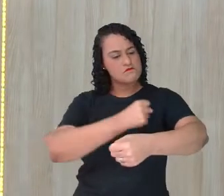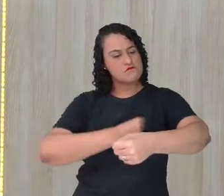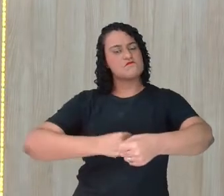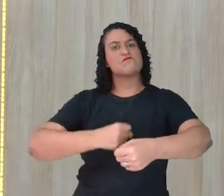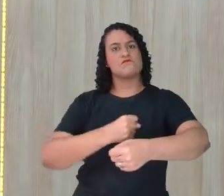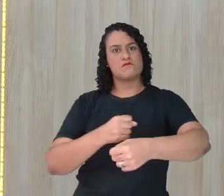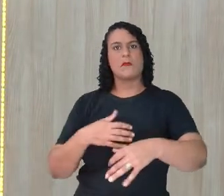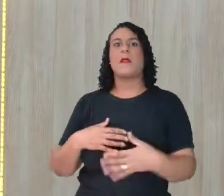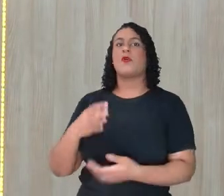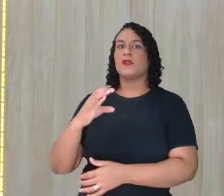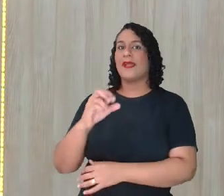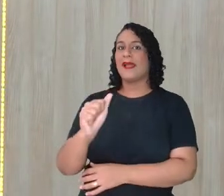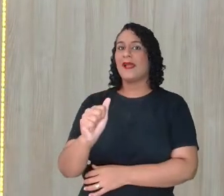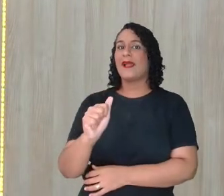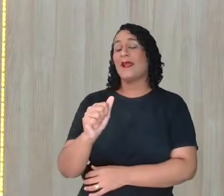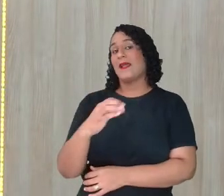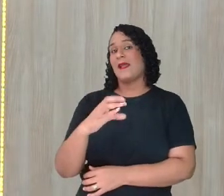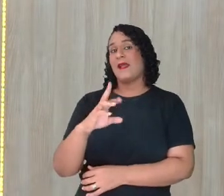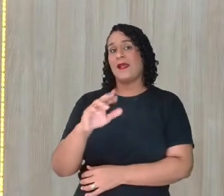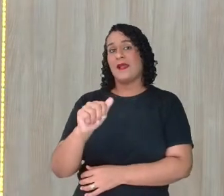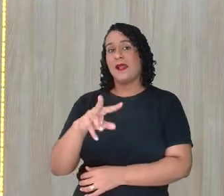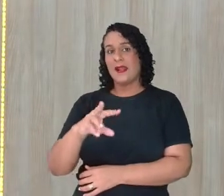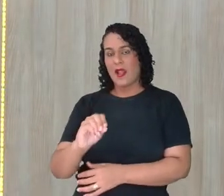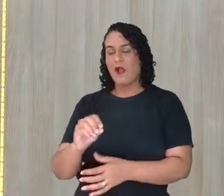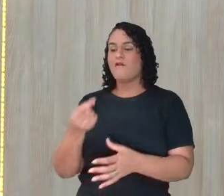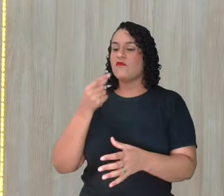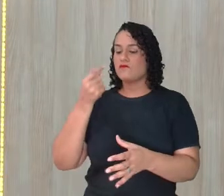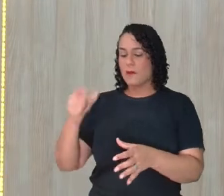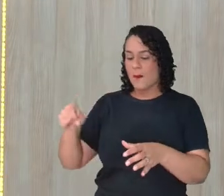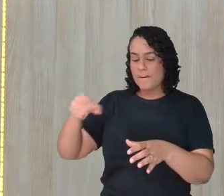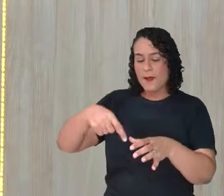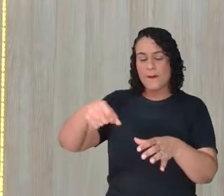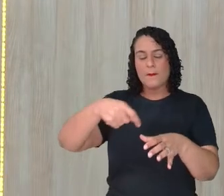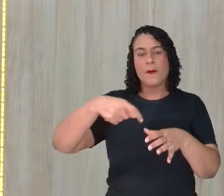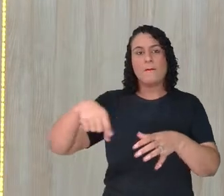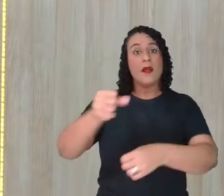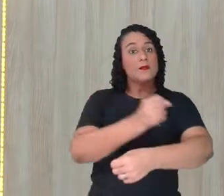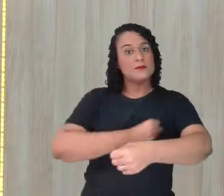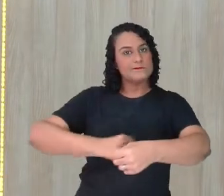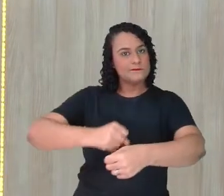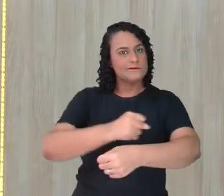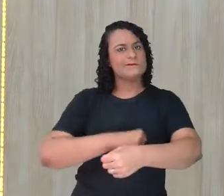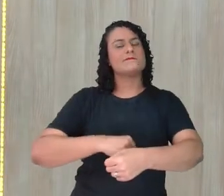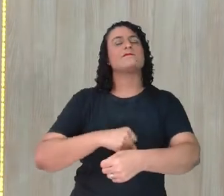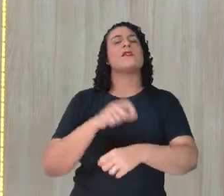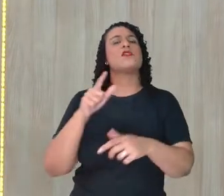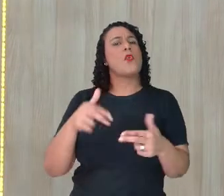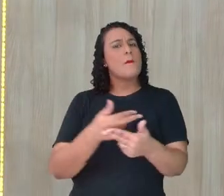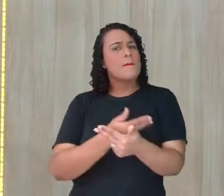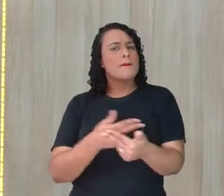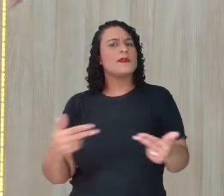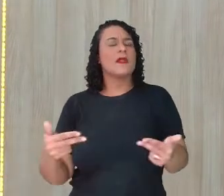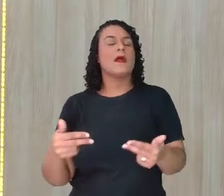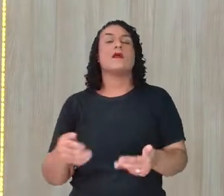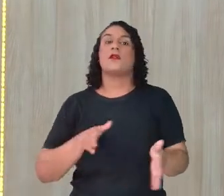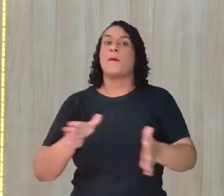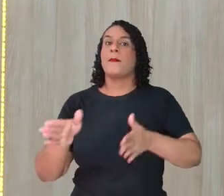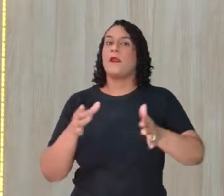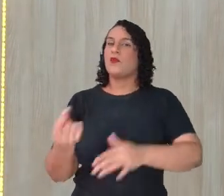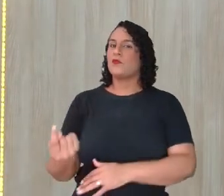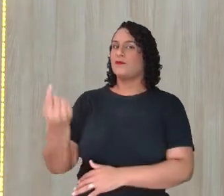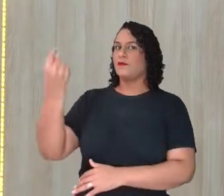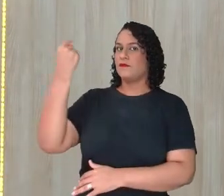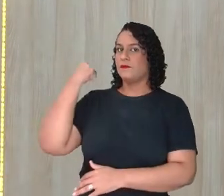né, cravo da Índia, certo? Então, são especiarias, né, que naquele momento